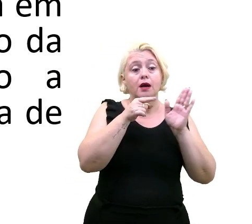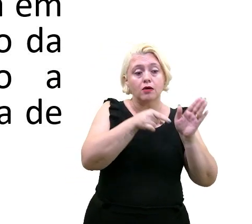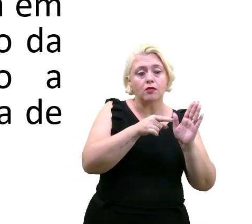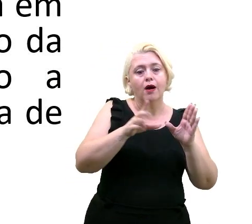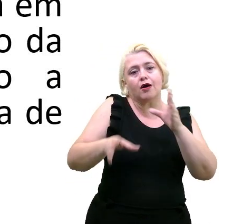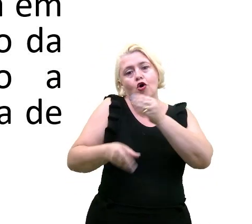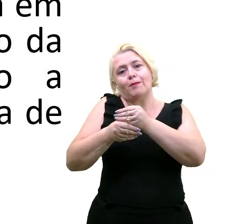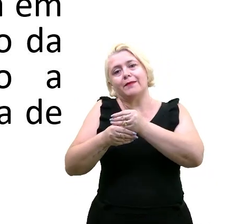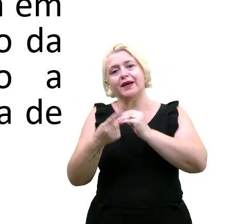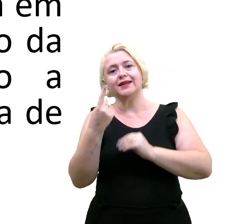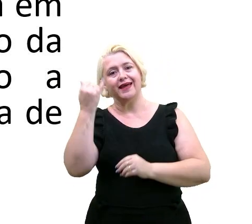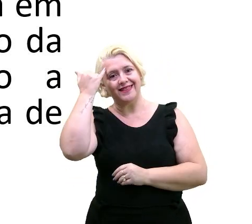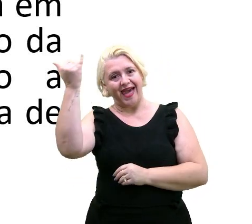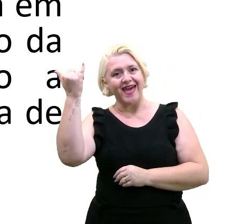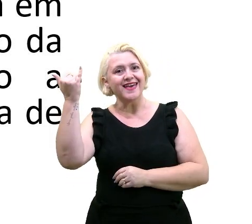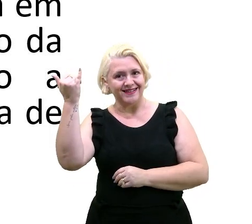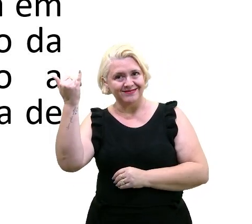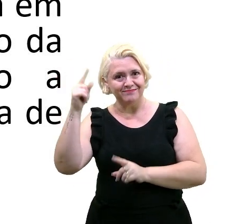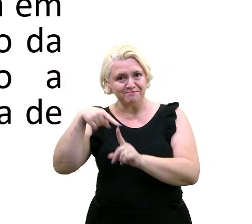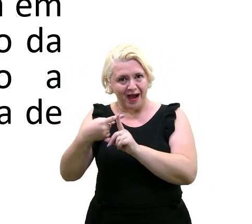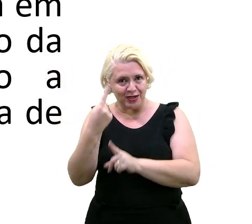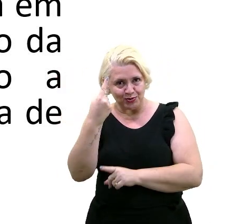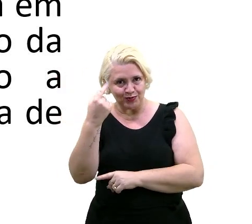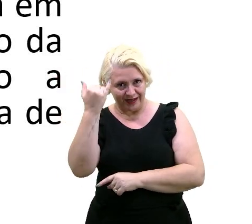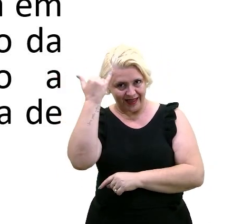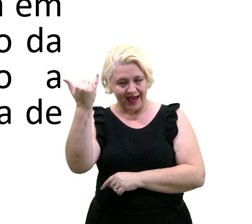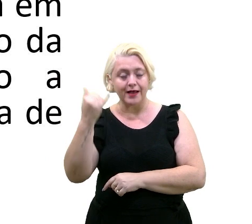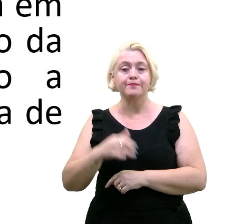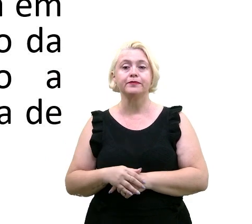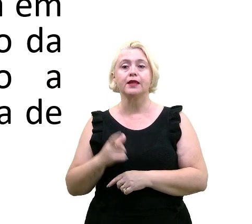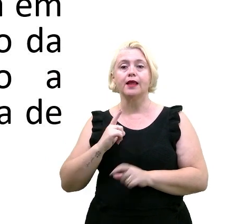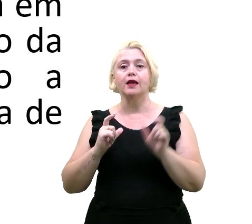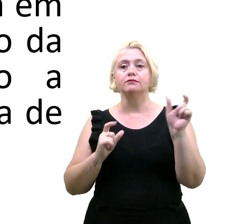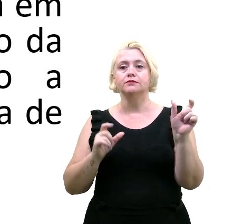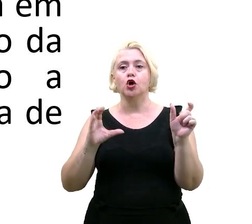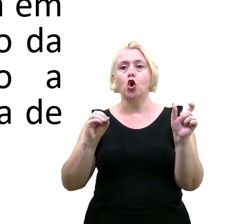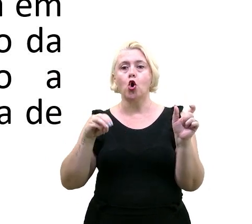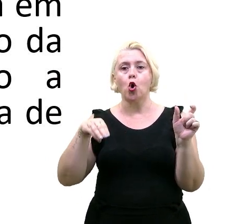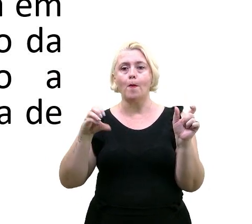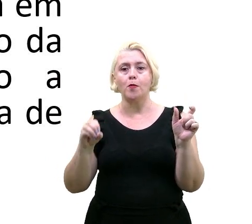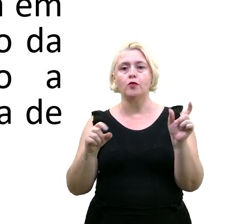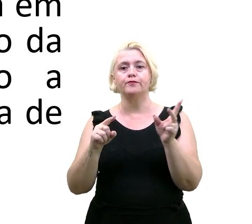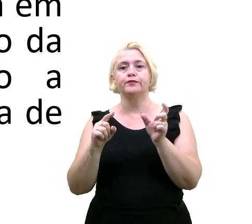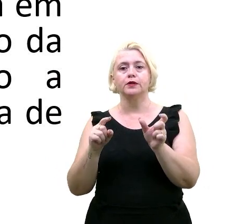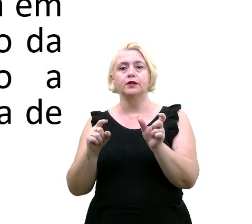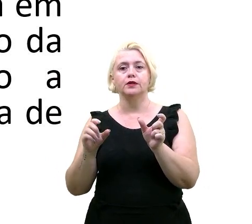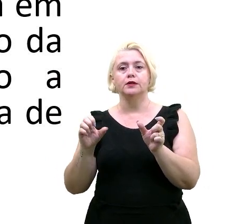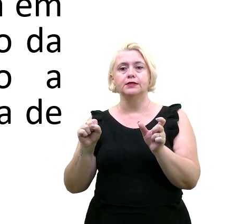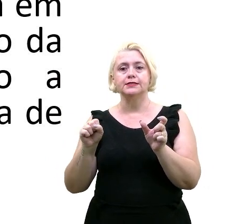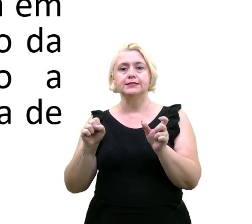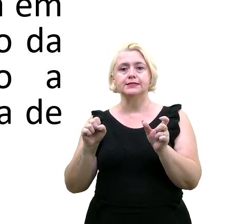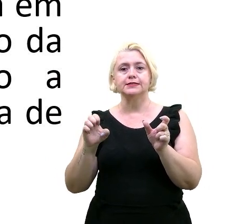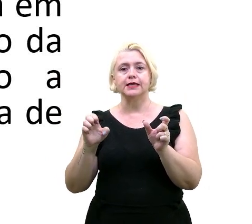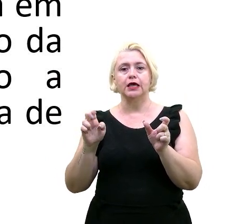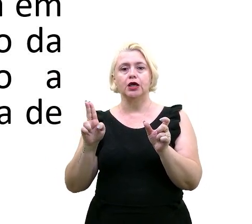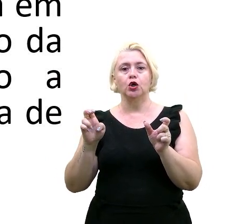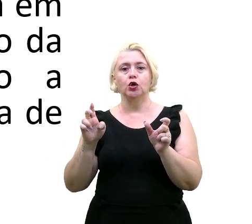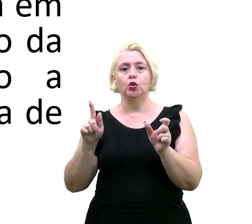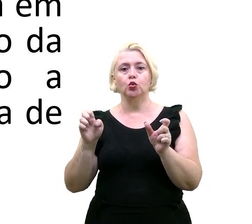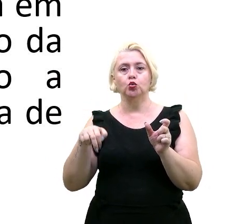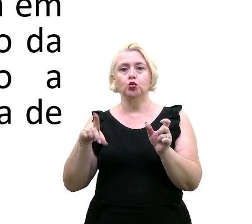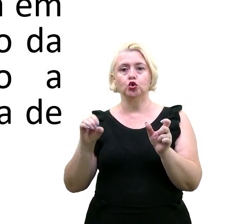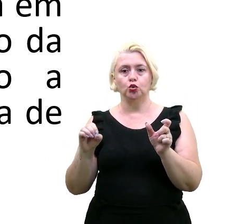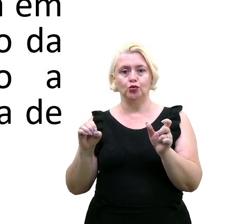uma ideia nesse parágrafo aí nós temos segundo segundo Dark né